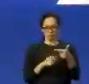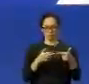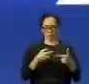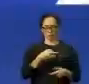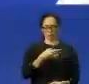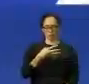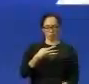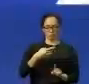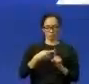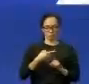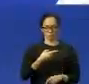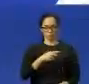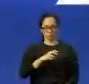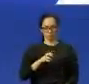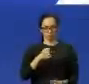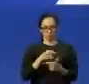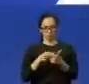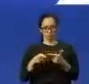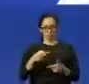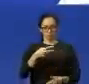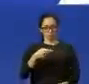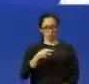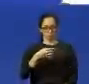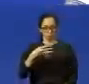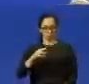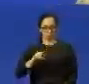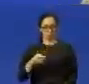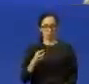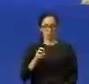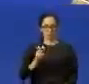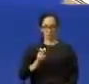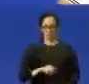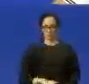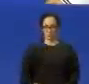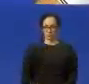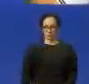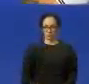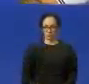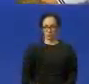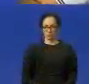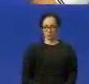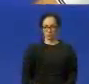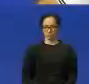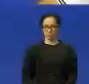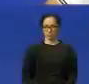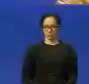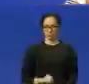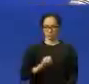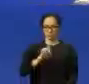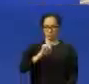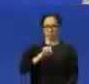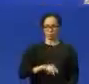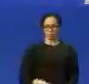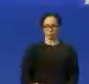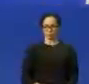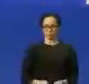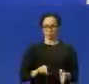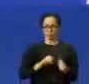mais 15 dividido por 2, 14,5 metros a mais. E, finalmente, nós temos a questão